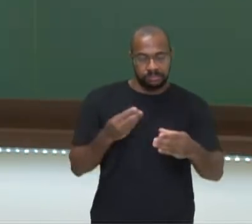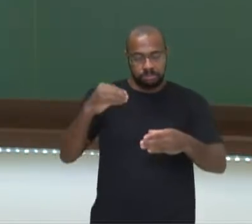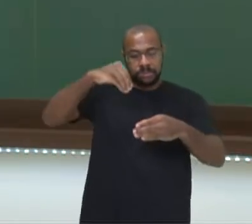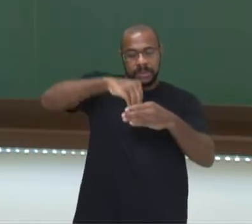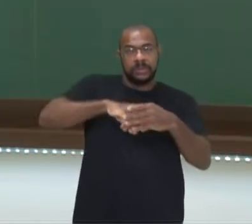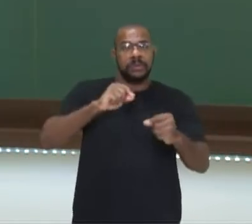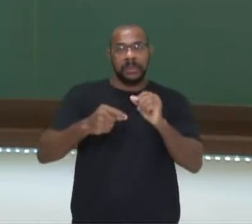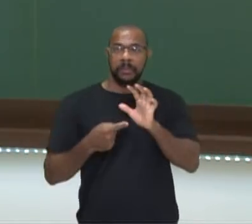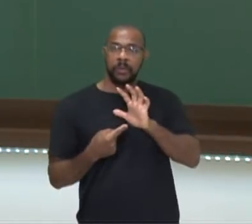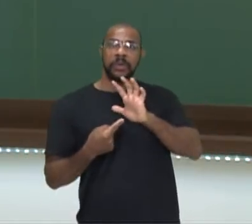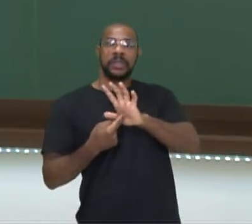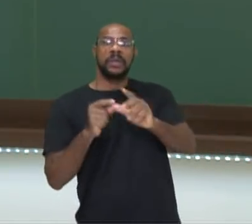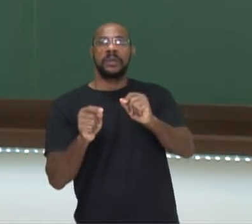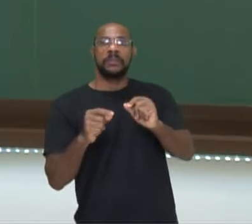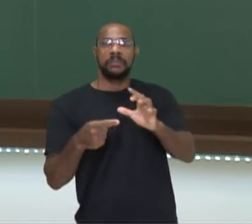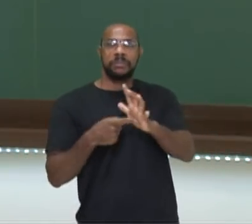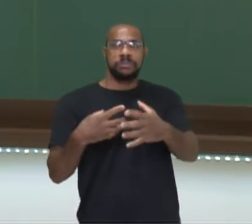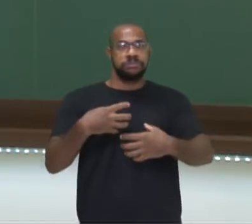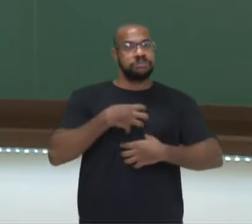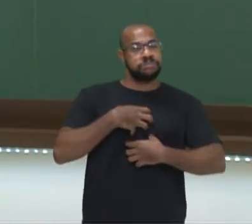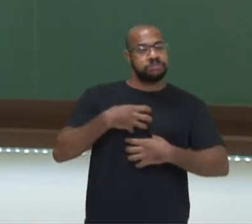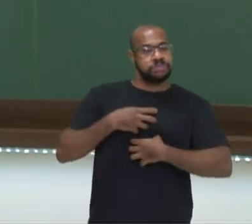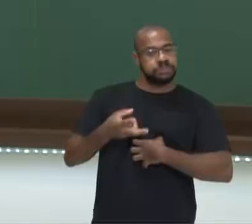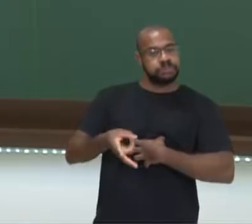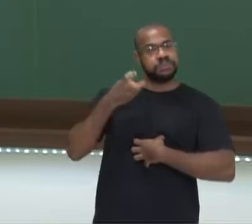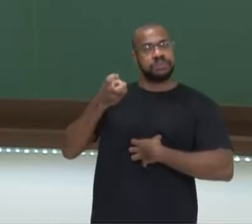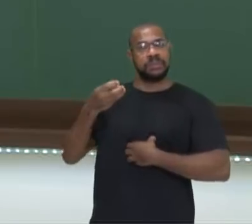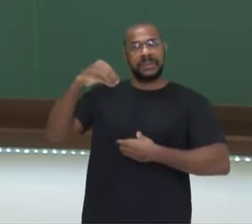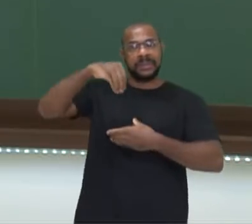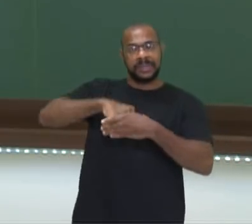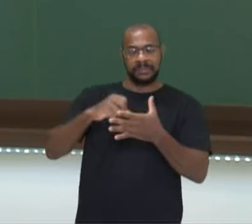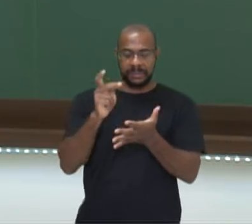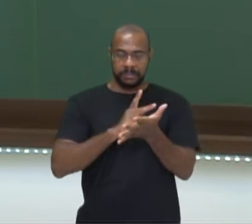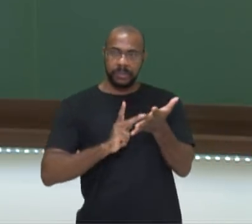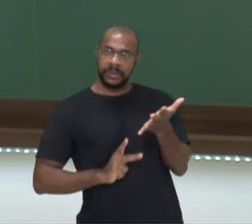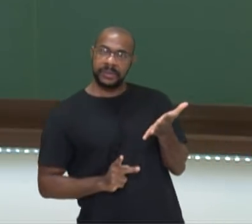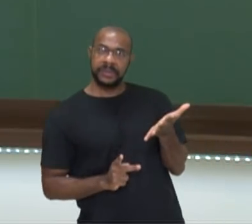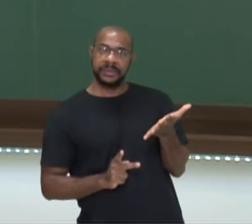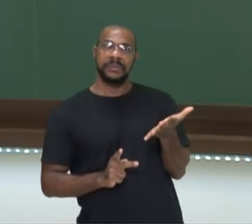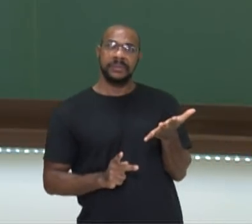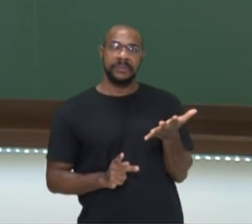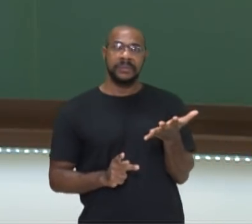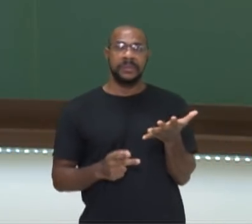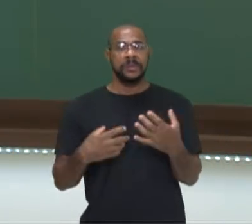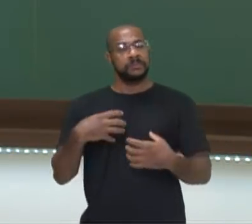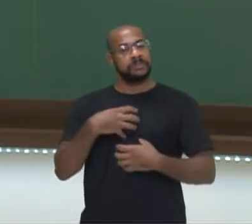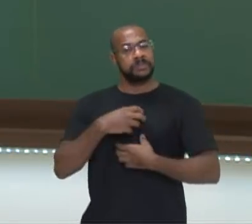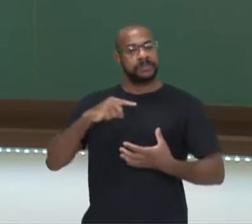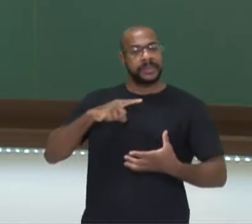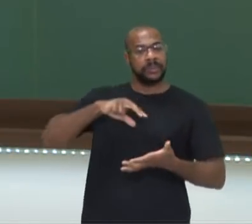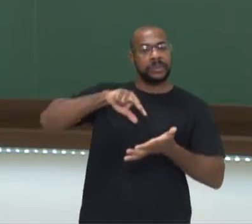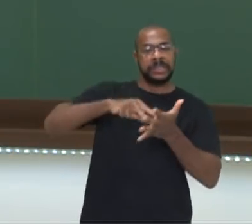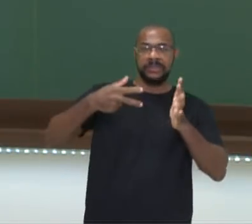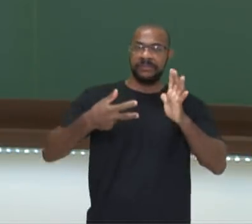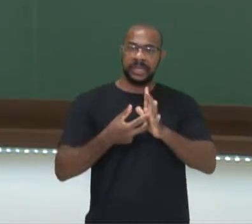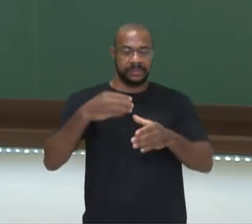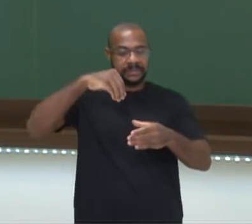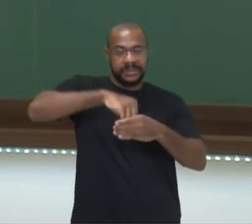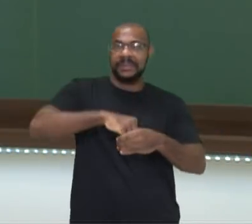para gerar efeito de sentido nos discursos. Como assim,